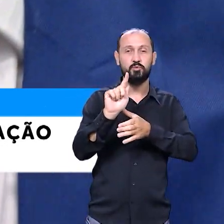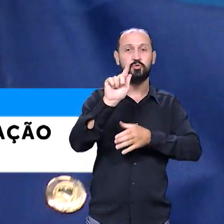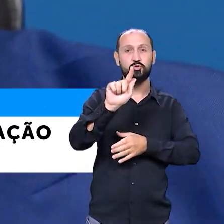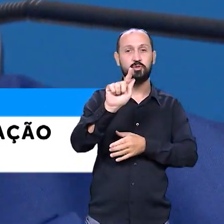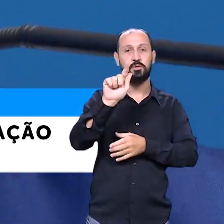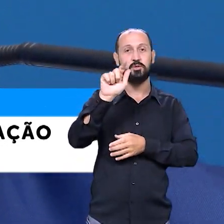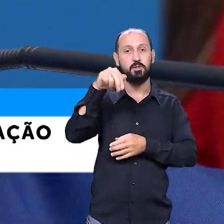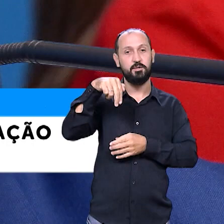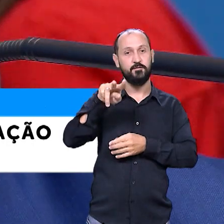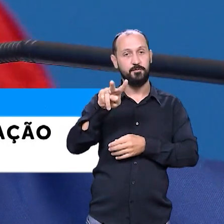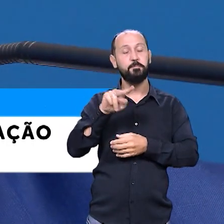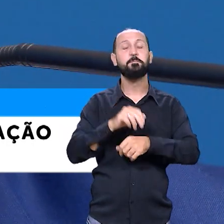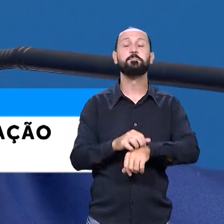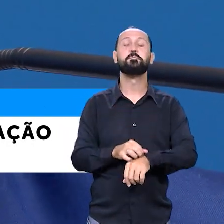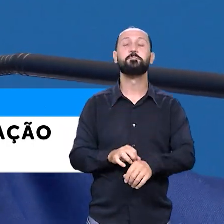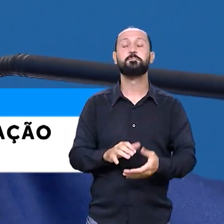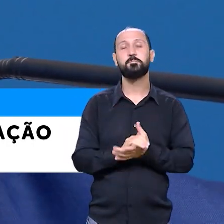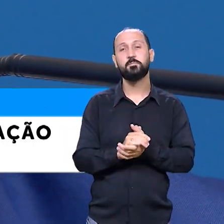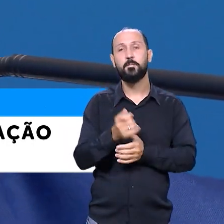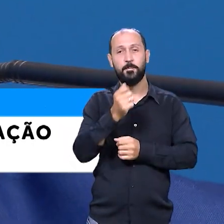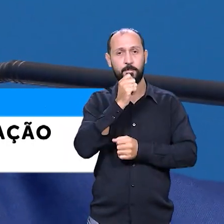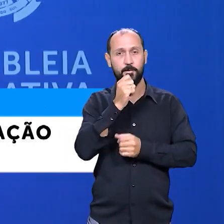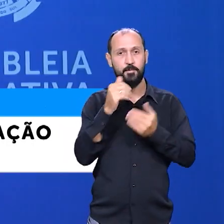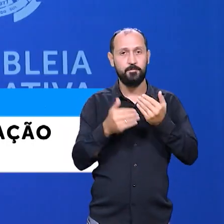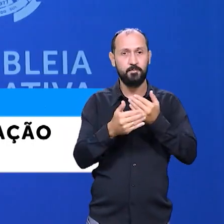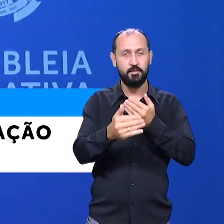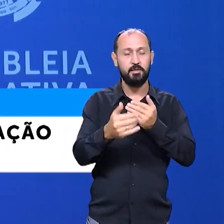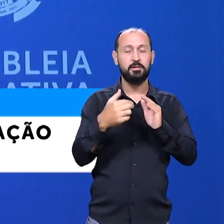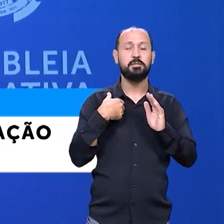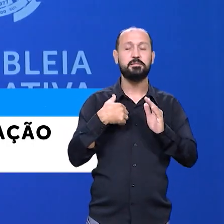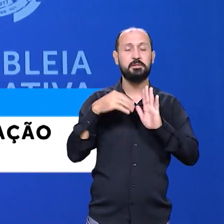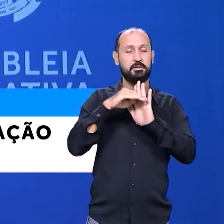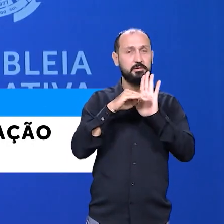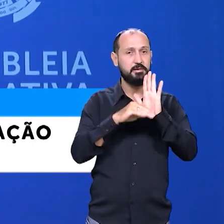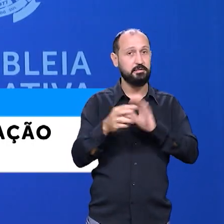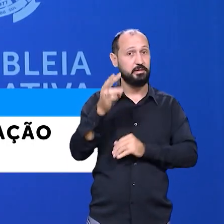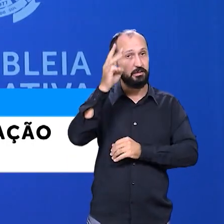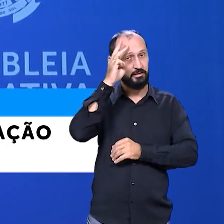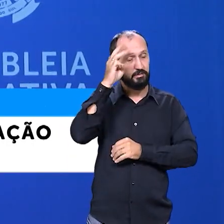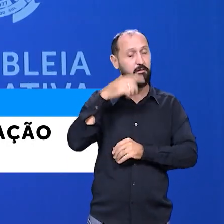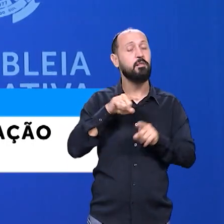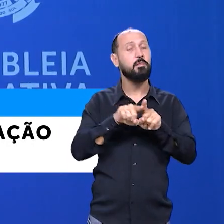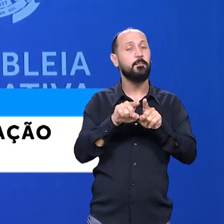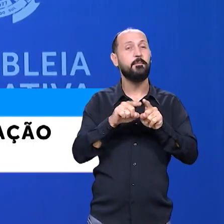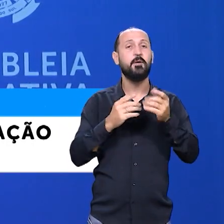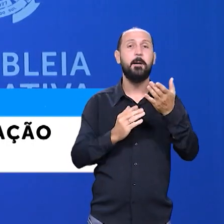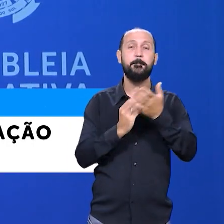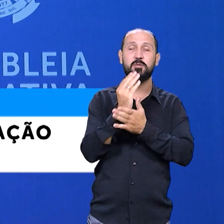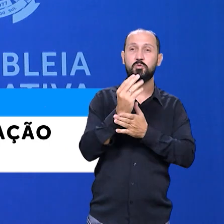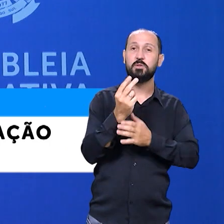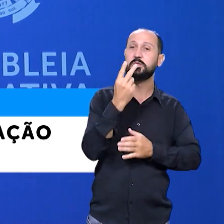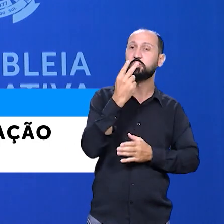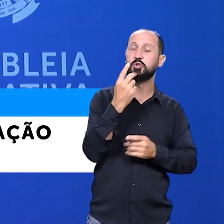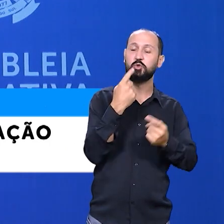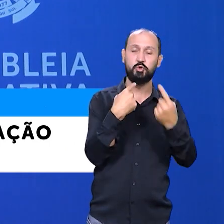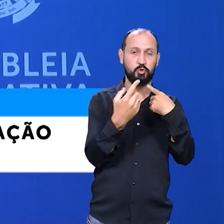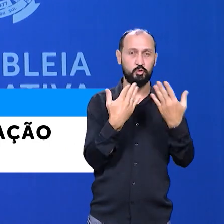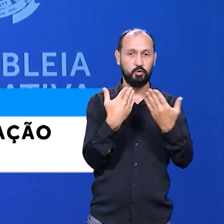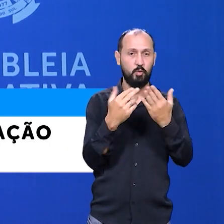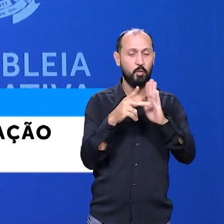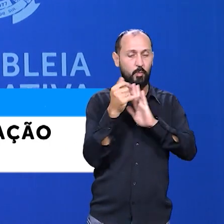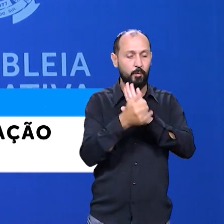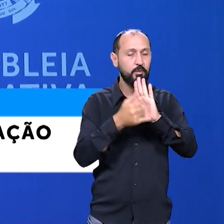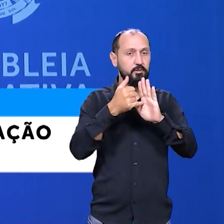convertidos ao gás natural veicular, o GNV. Ainda durante a ordem desta terça-feira, também foi aprovado em